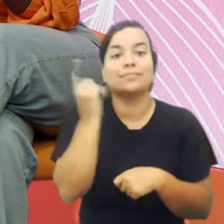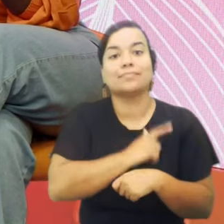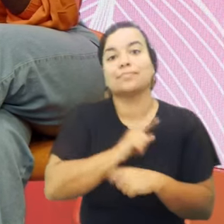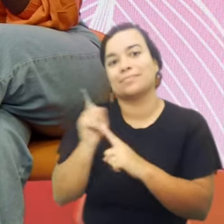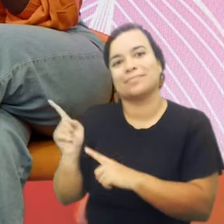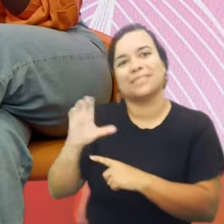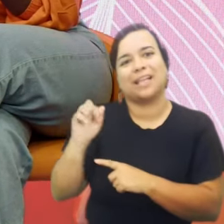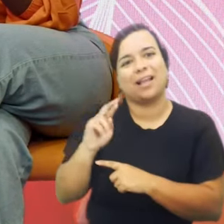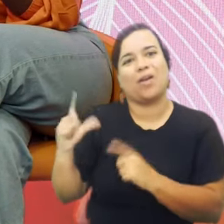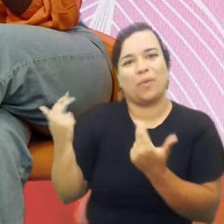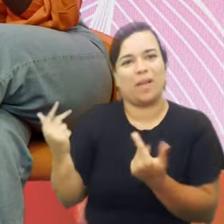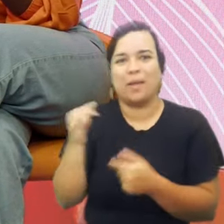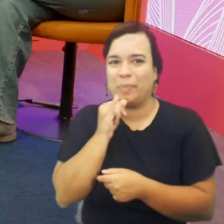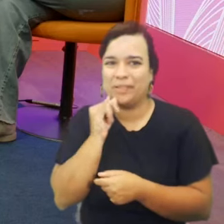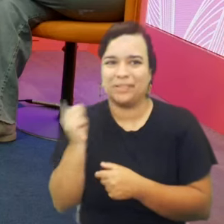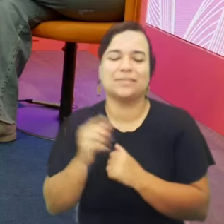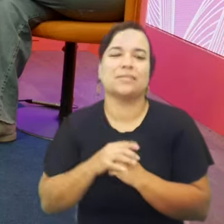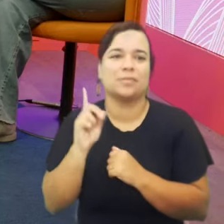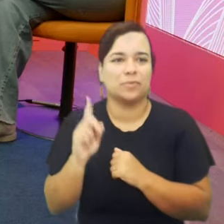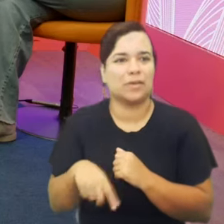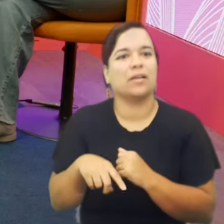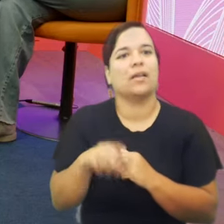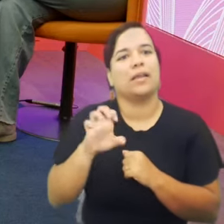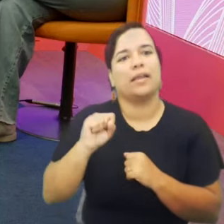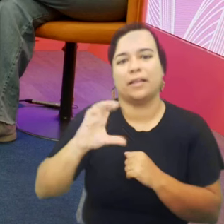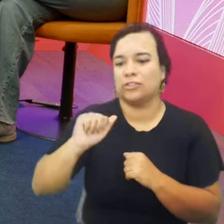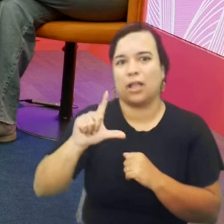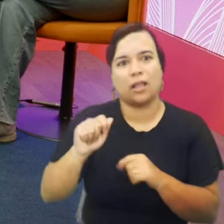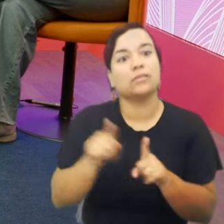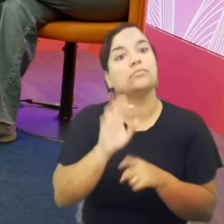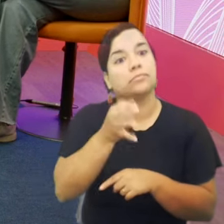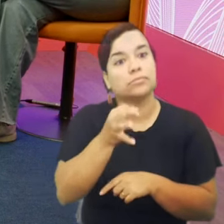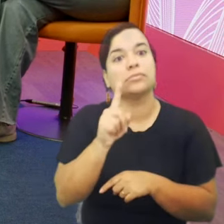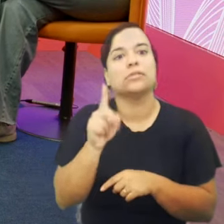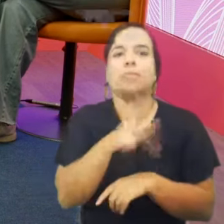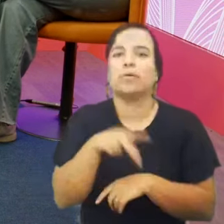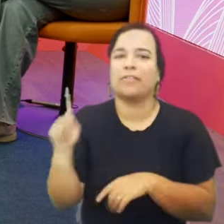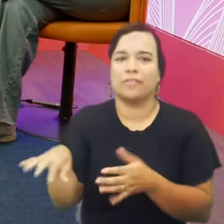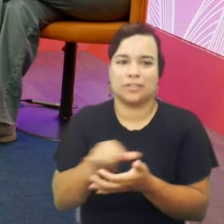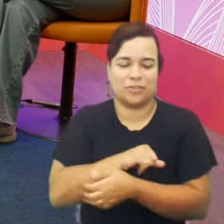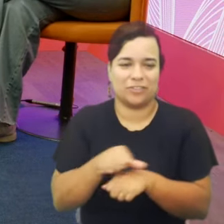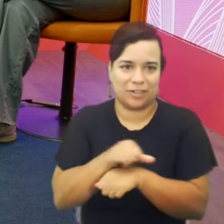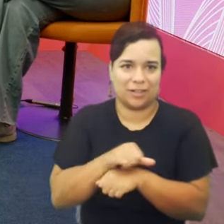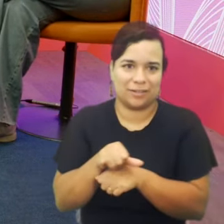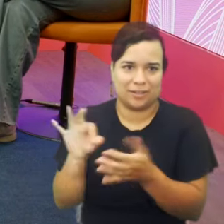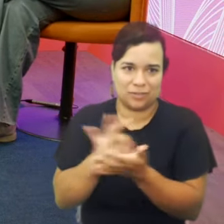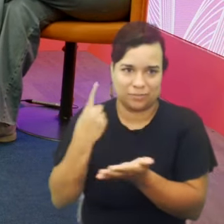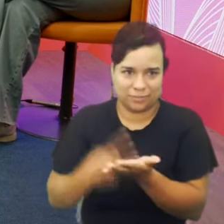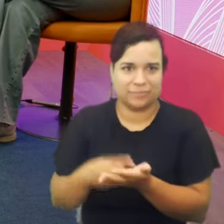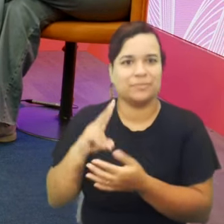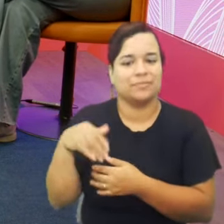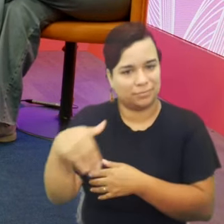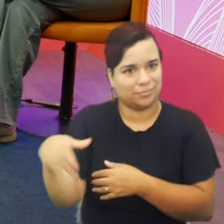Carol chegou. Exatamente. Né? Que é a fase da escala. Inclusive, você já foi contratada para ser nossa professora de estratégia. É, né? Né? A gente não